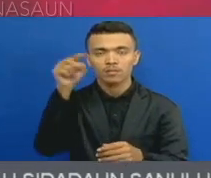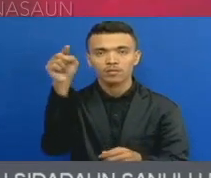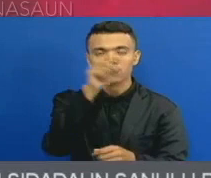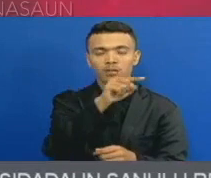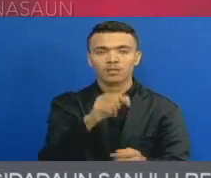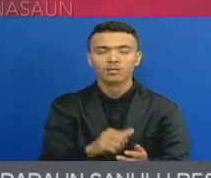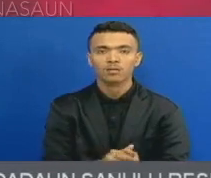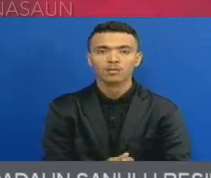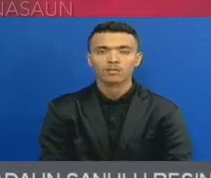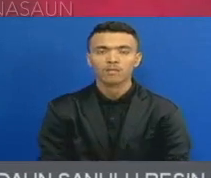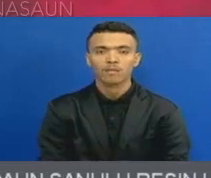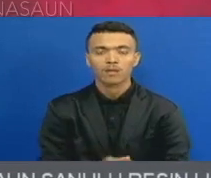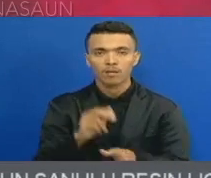Necata,